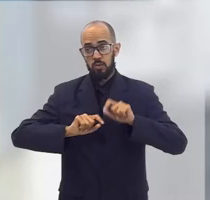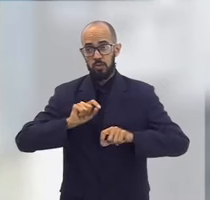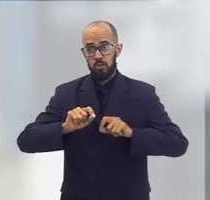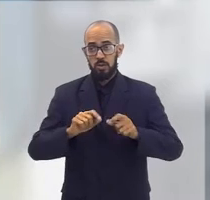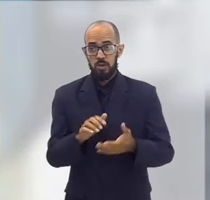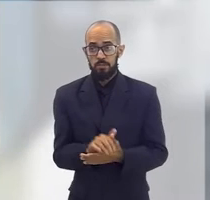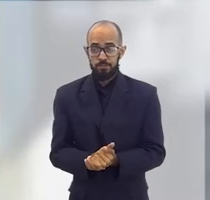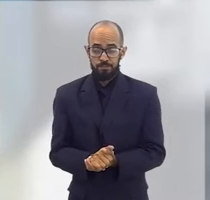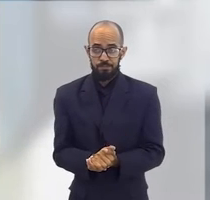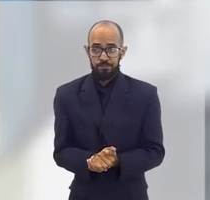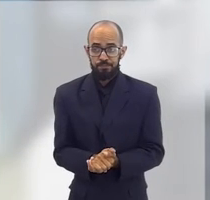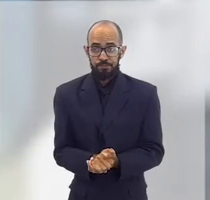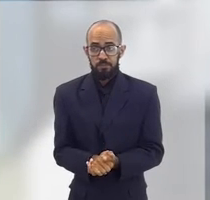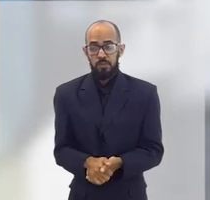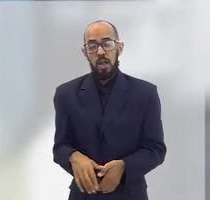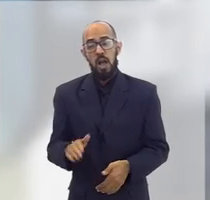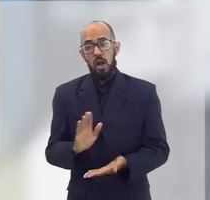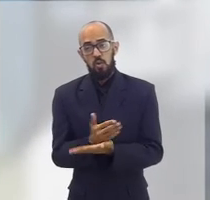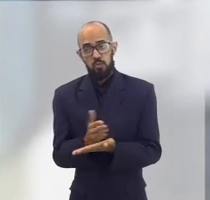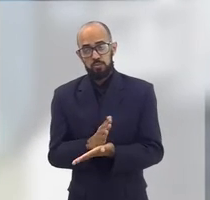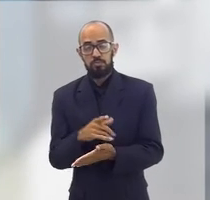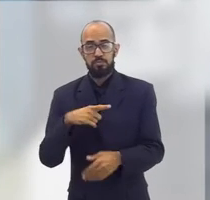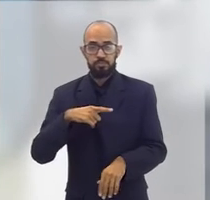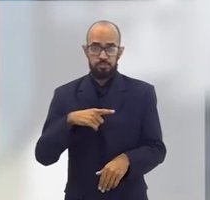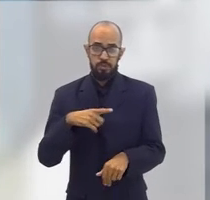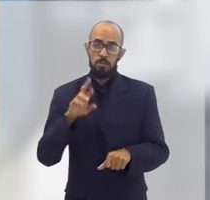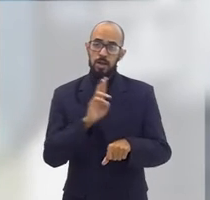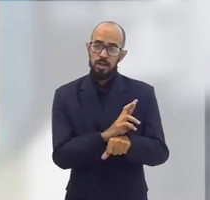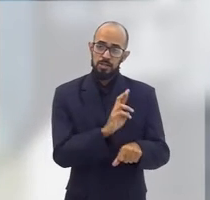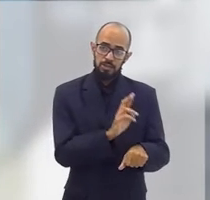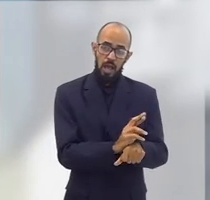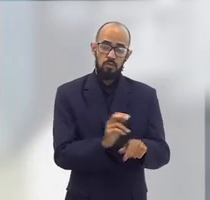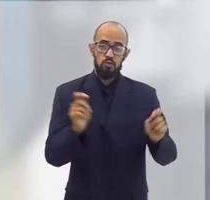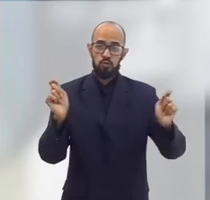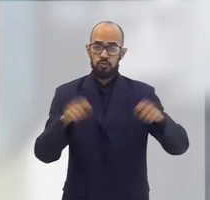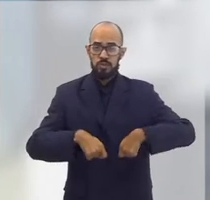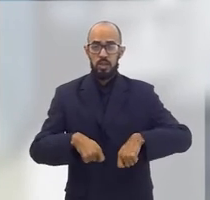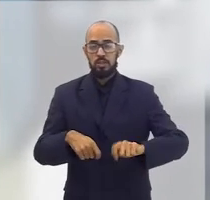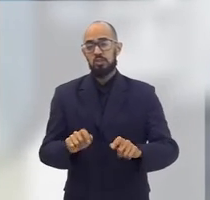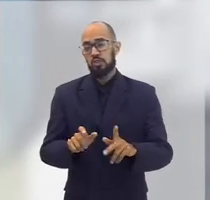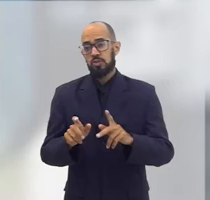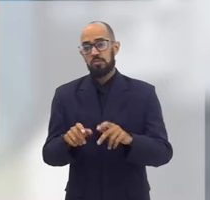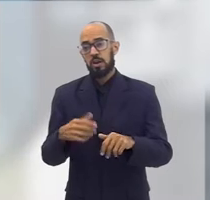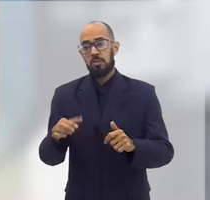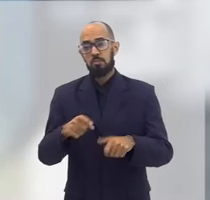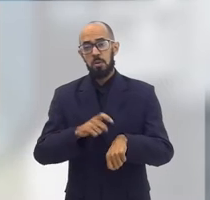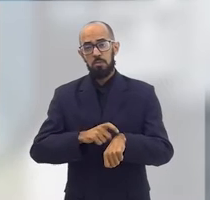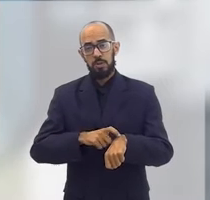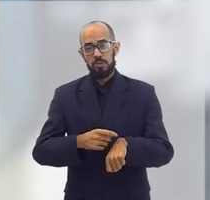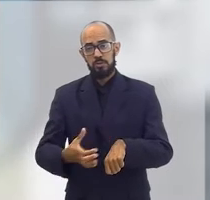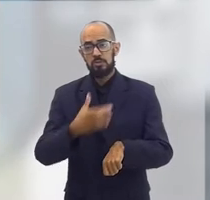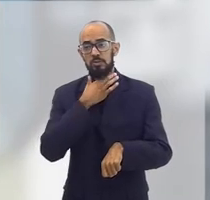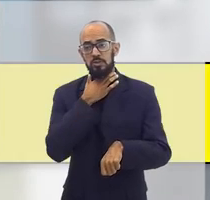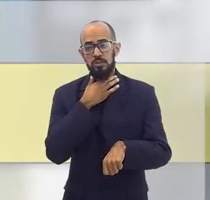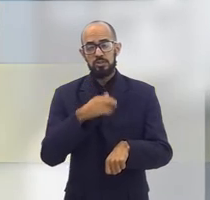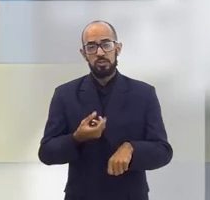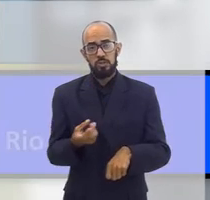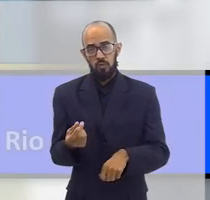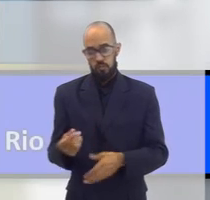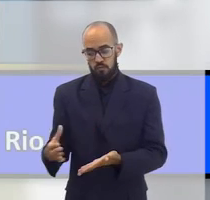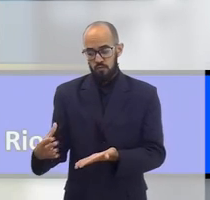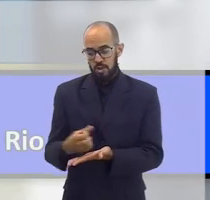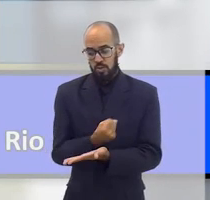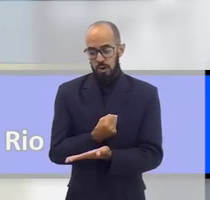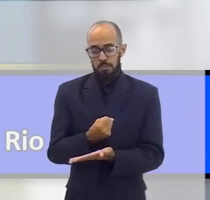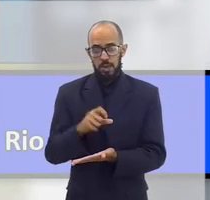mundo empresarial, essa reserva de emergência é muito boa, é muito suficiente para que, de fato, momentos como de crise, momentos com